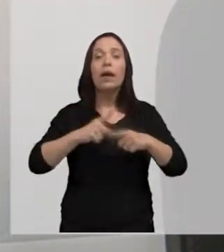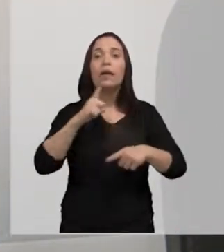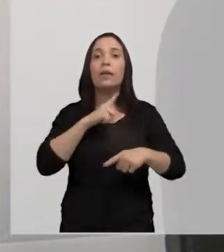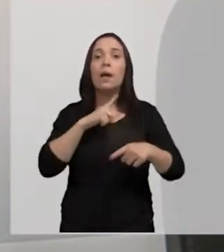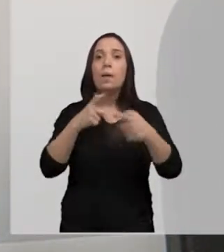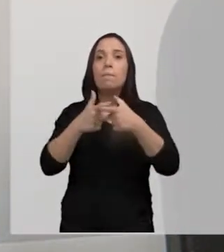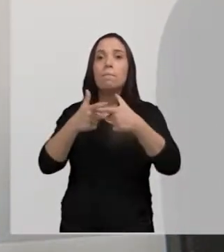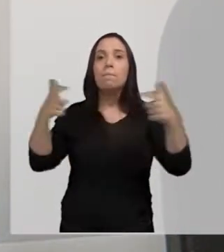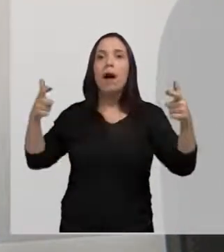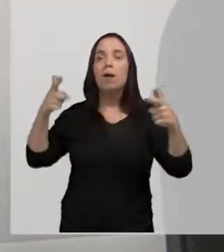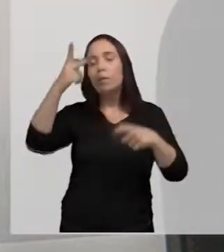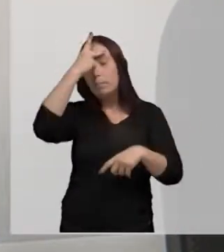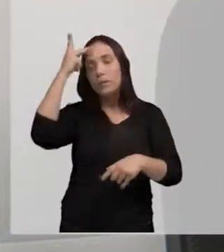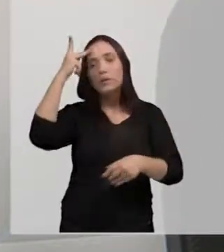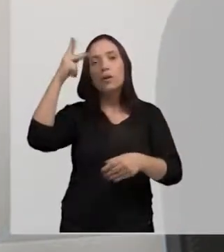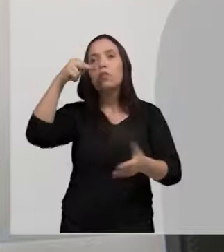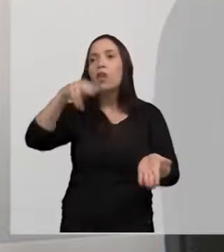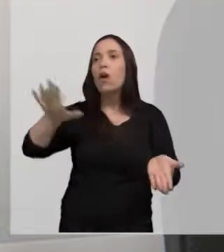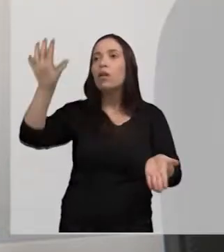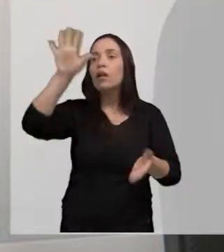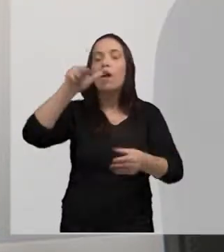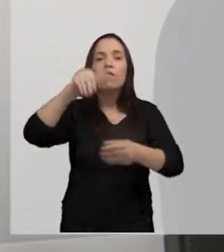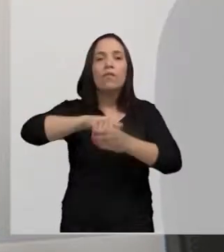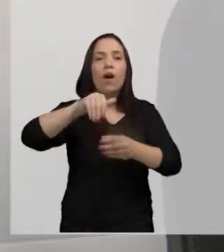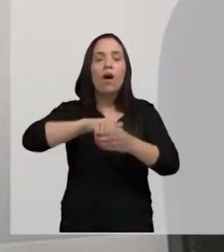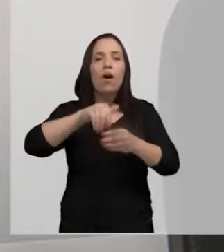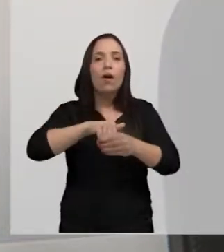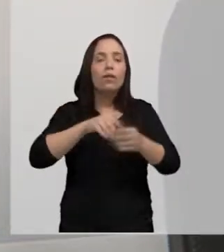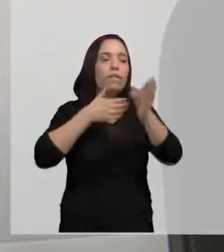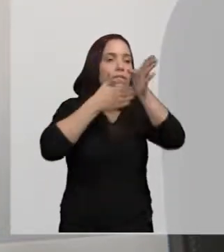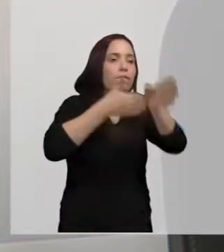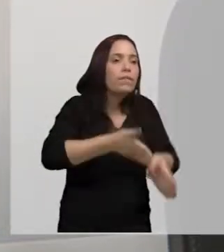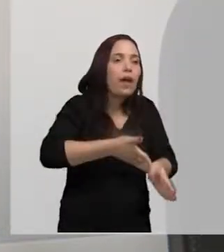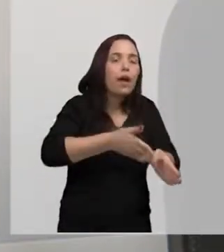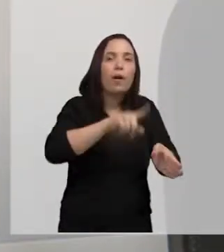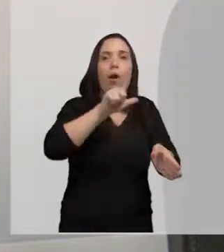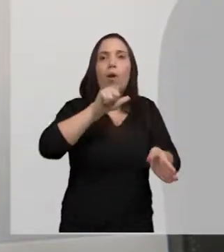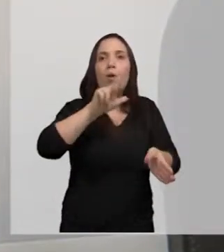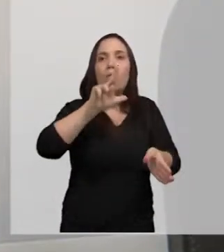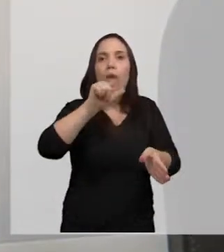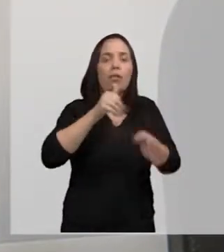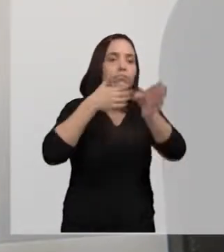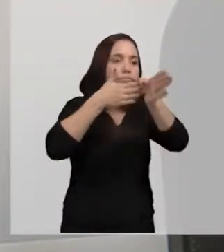Lula da região Nordeste preferiram a indicação do candidato Lula.